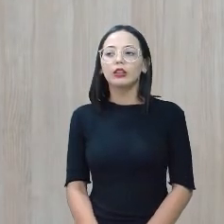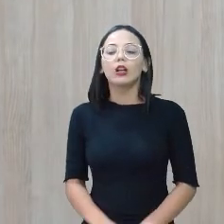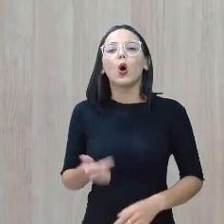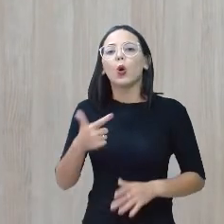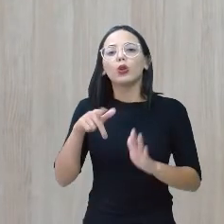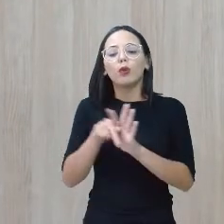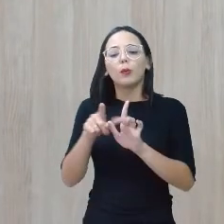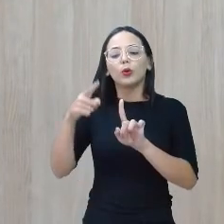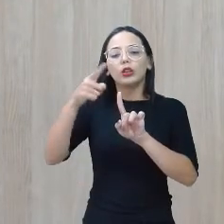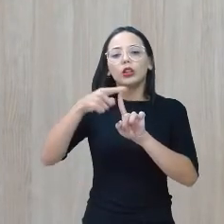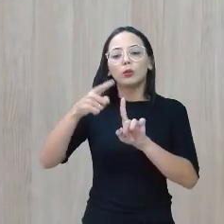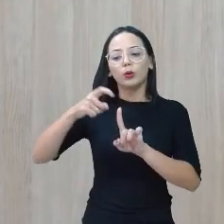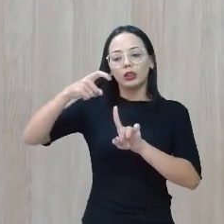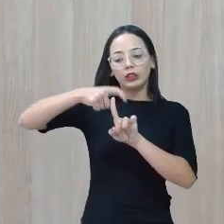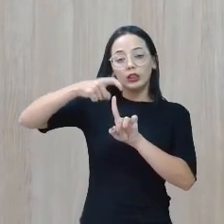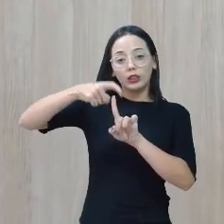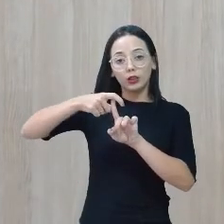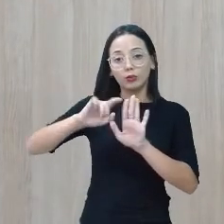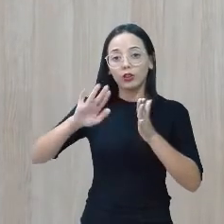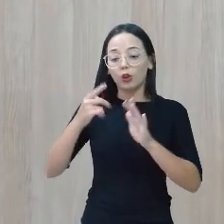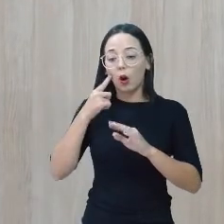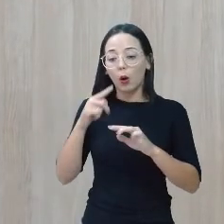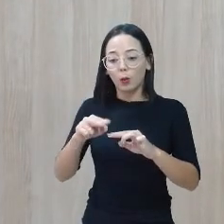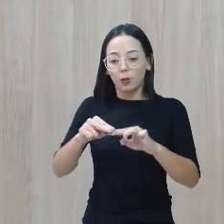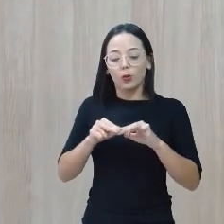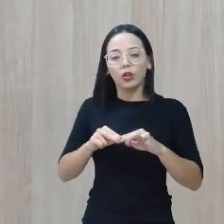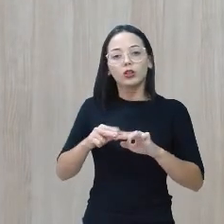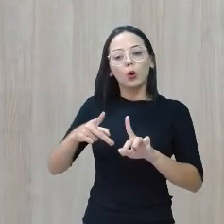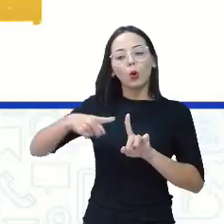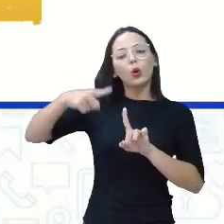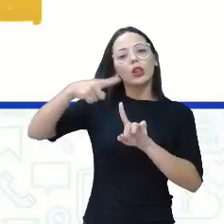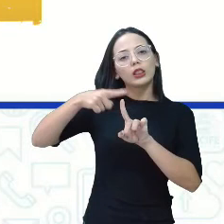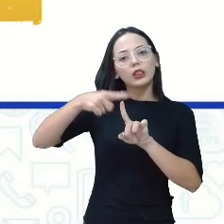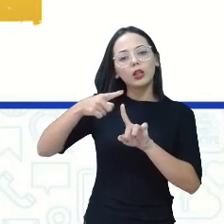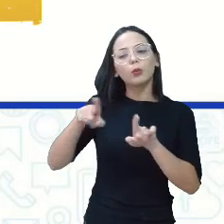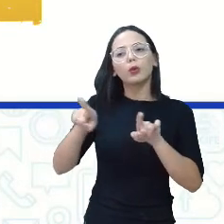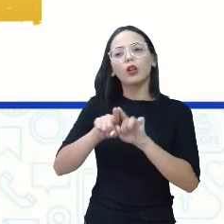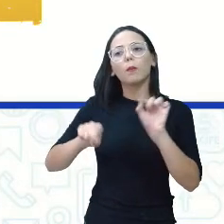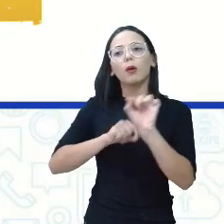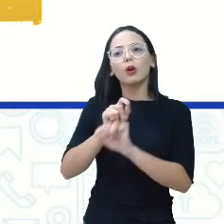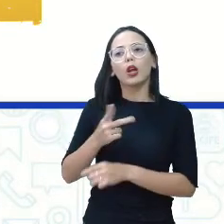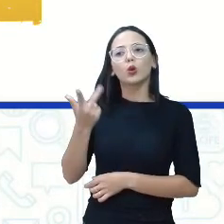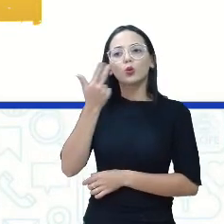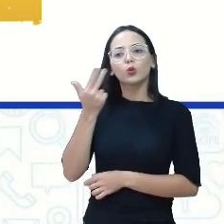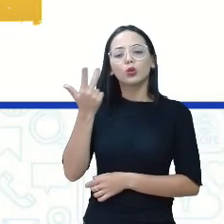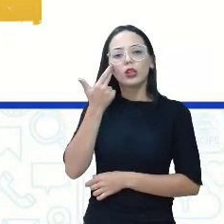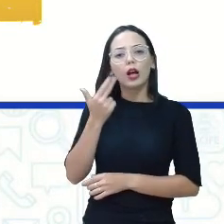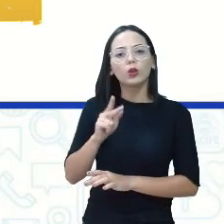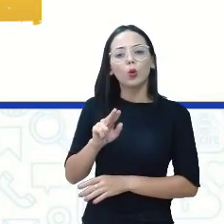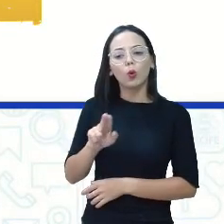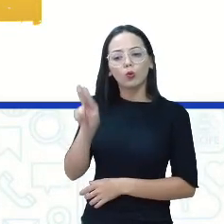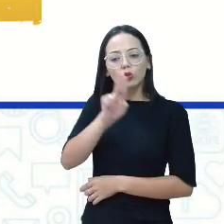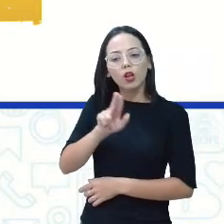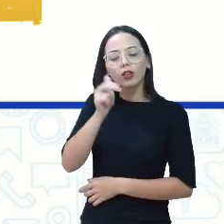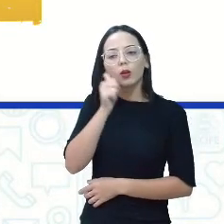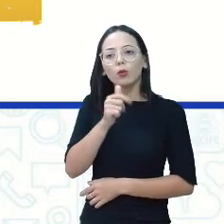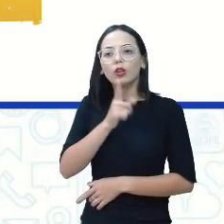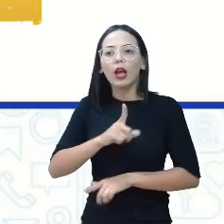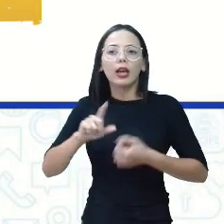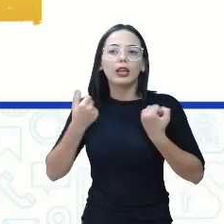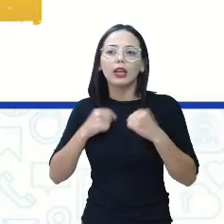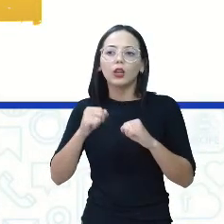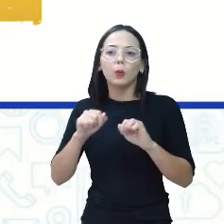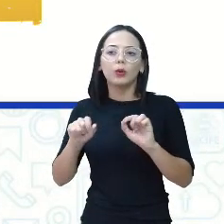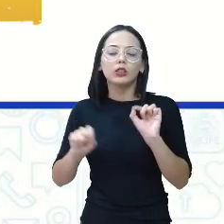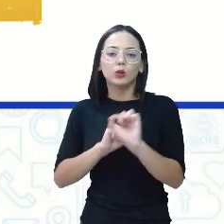de DIU. Então, dessa forma, este tipo também é muito utilizado em mulheres que não